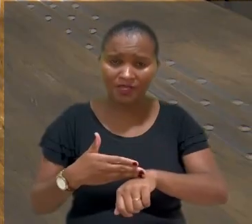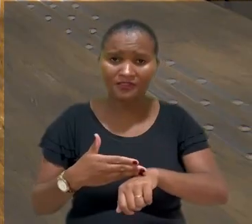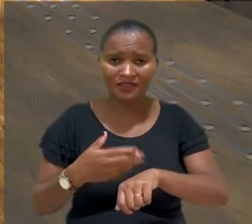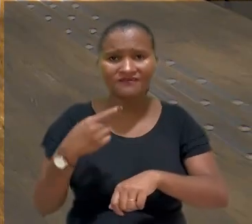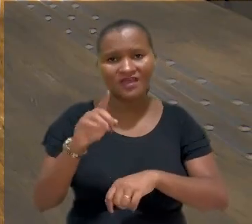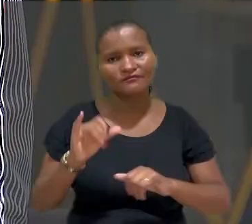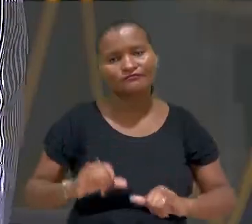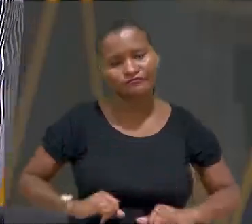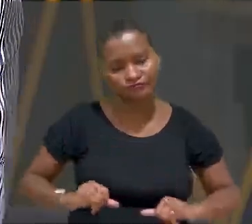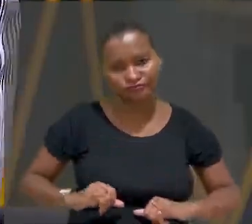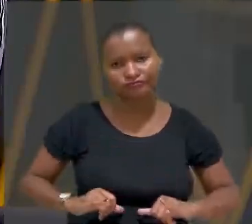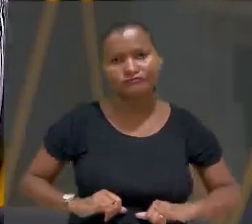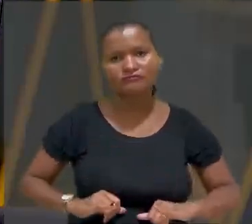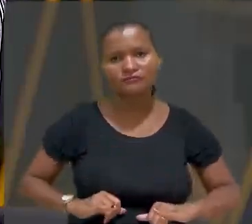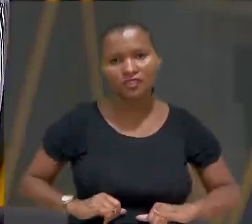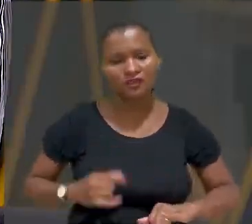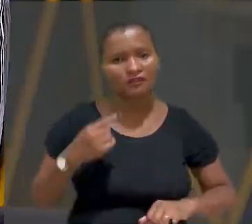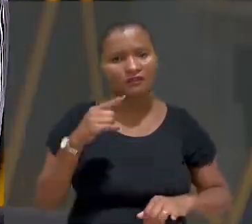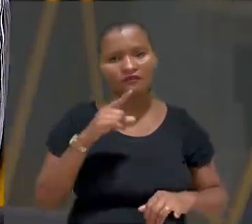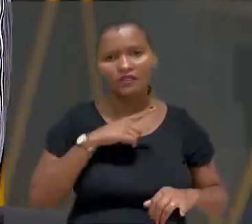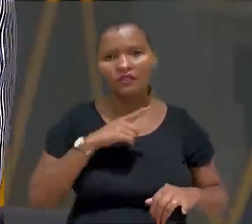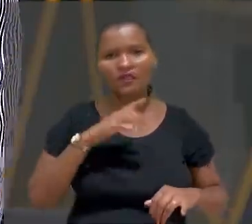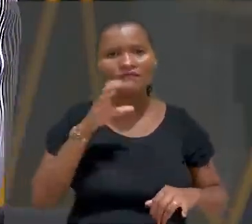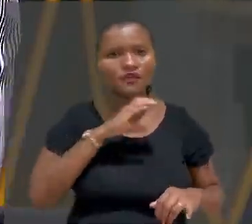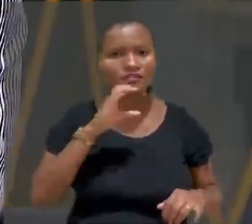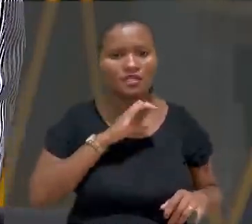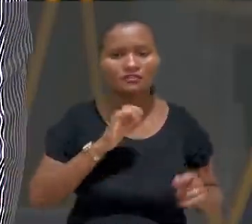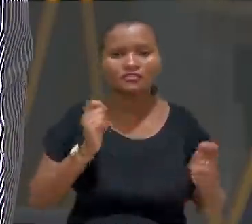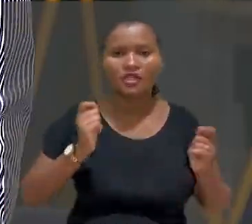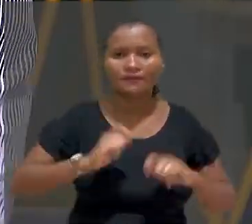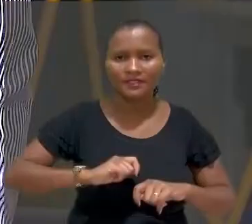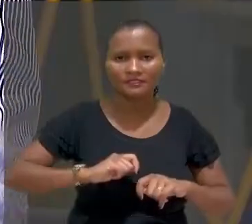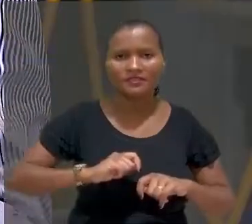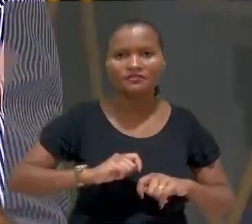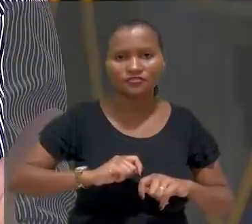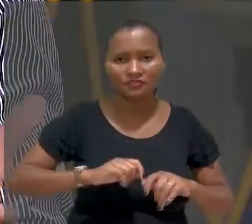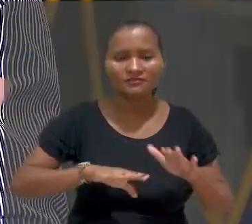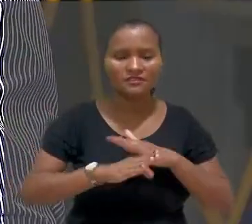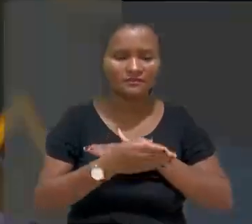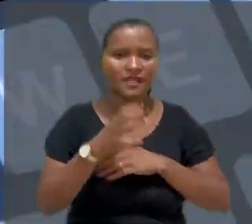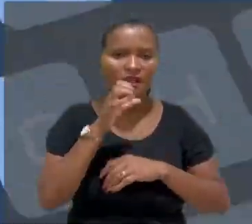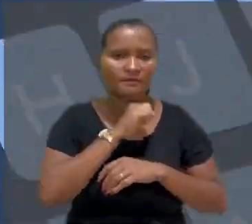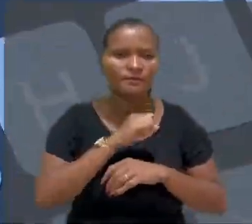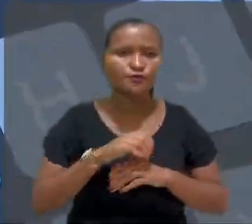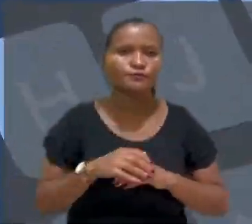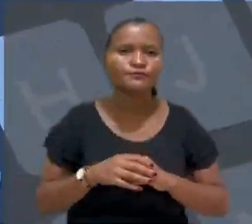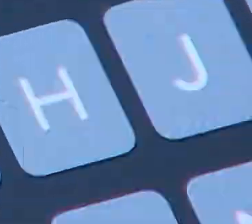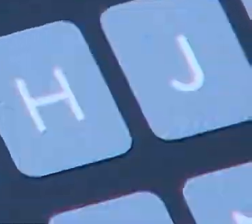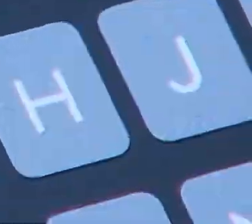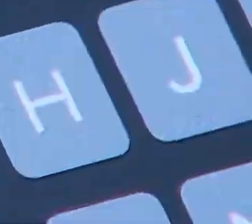constante sofrimento. E não vai ter a velocidade e a capacidade de se adaptar rapidamente.